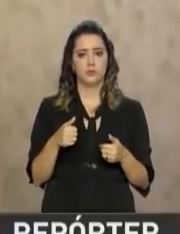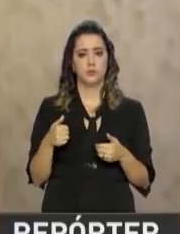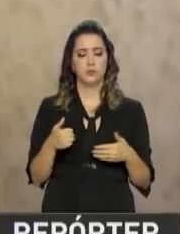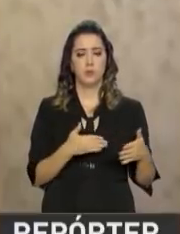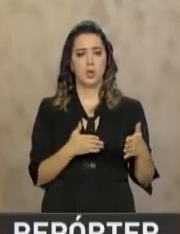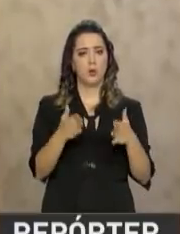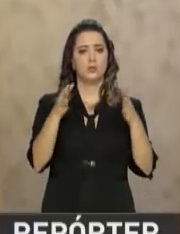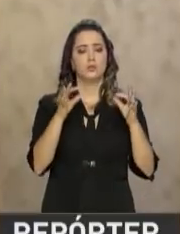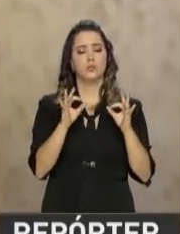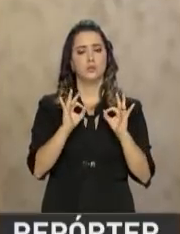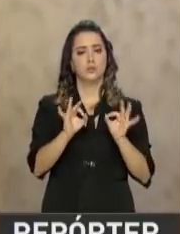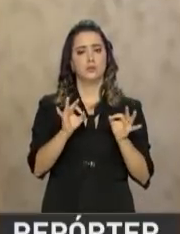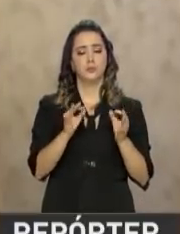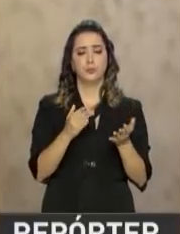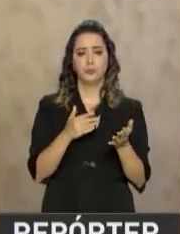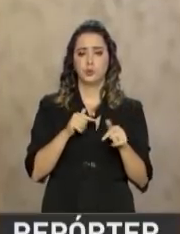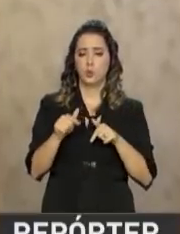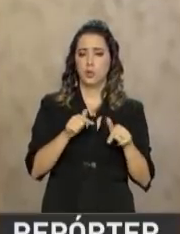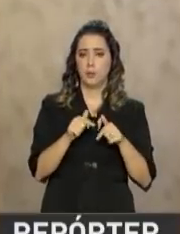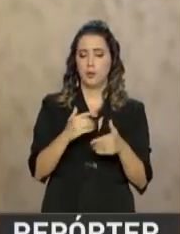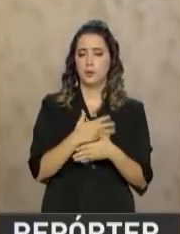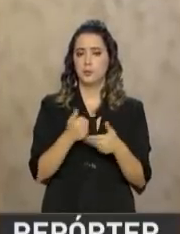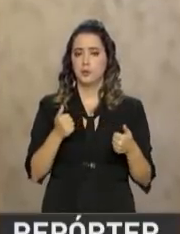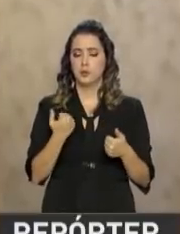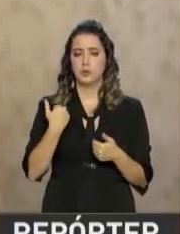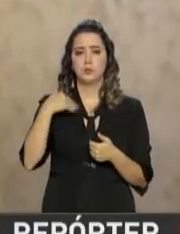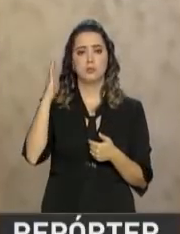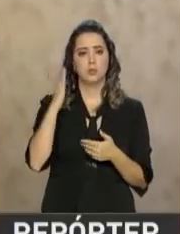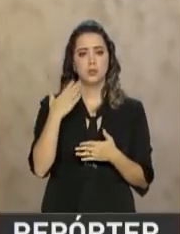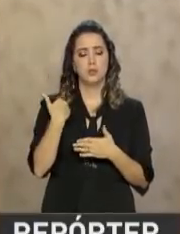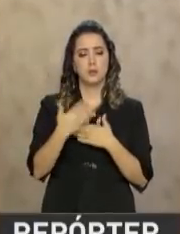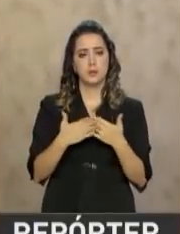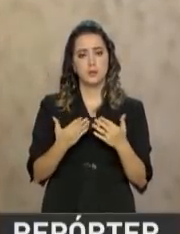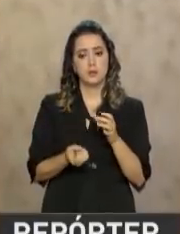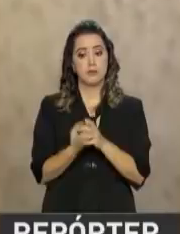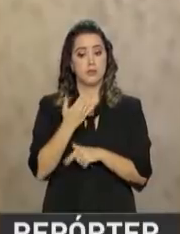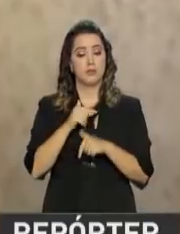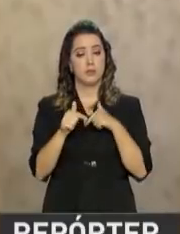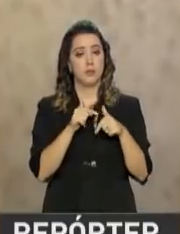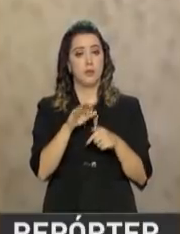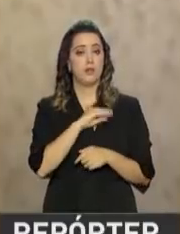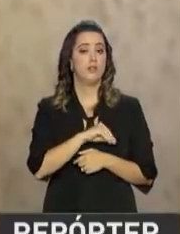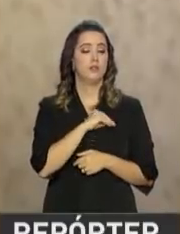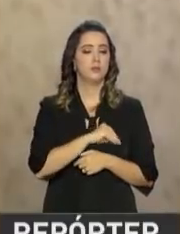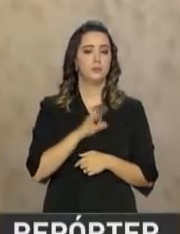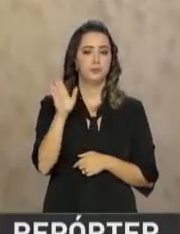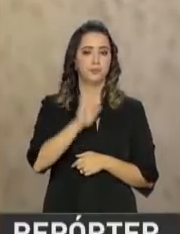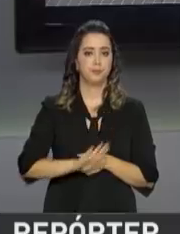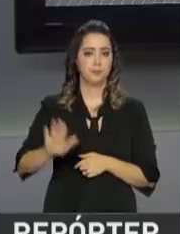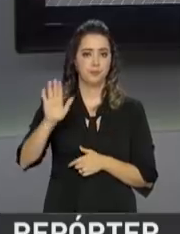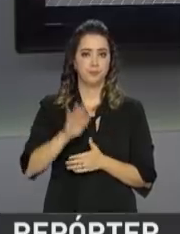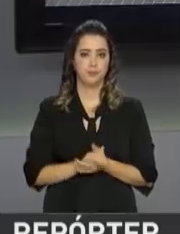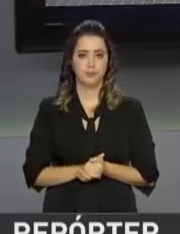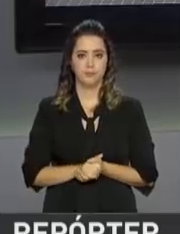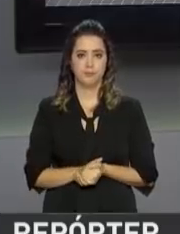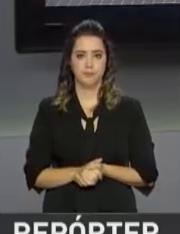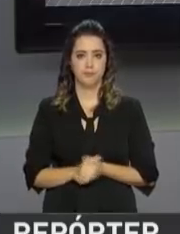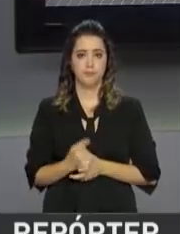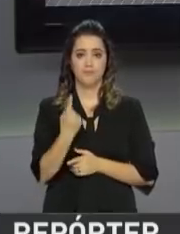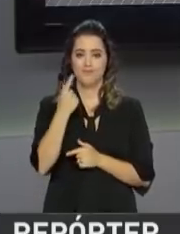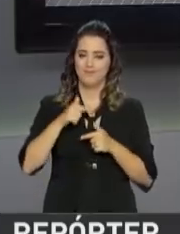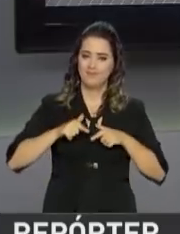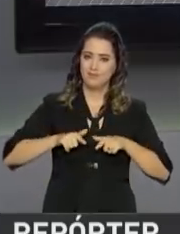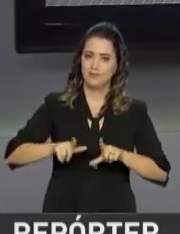iniciativas, né? As iniciativas que mais prometem em termos de geração de emprego e renda, né, no país. E